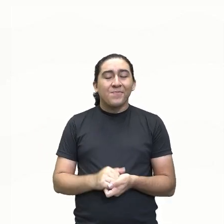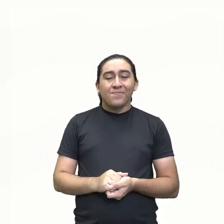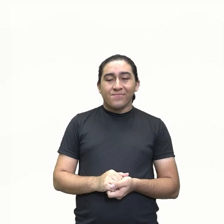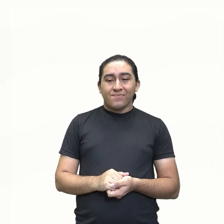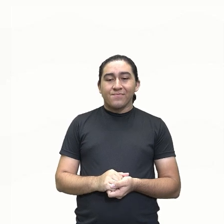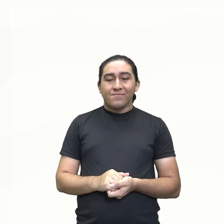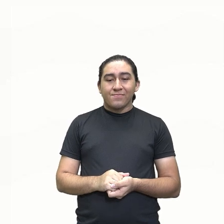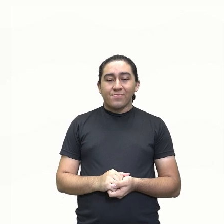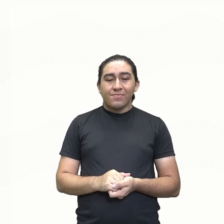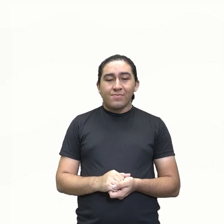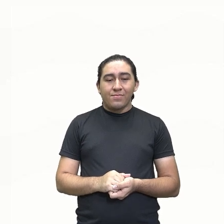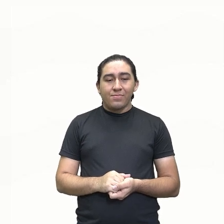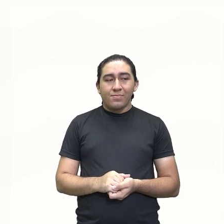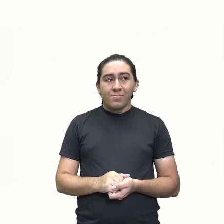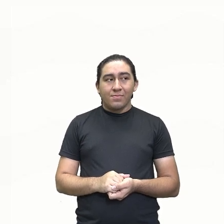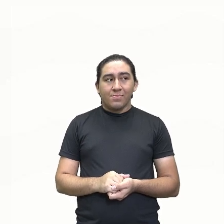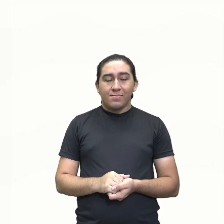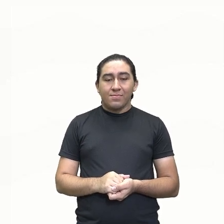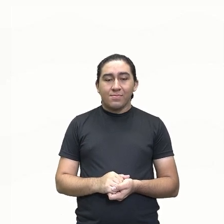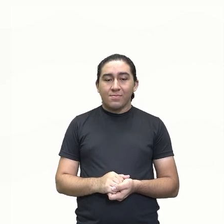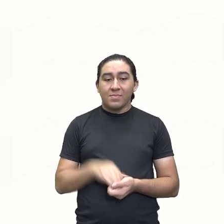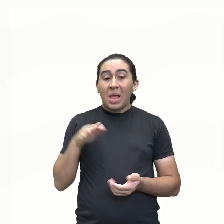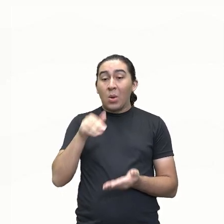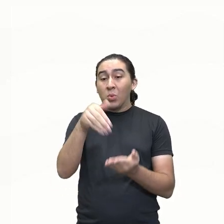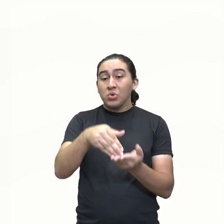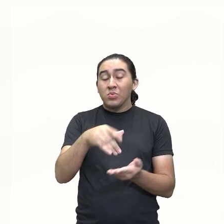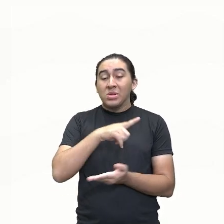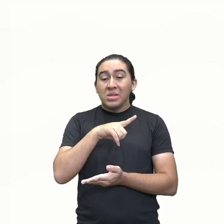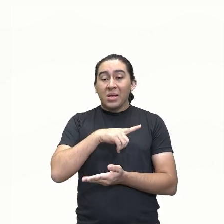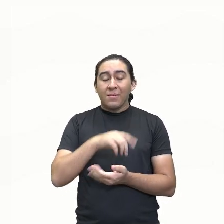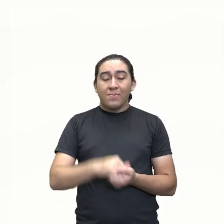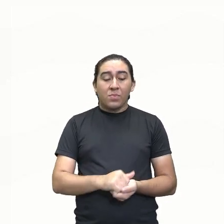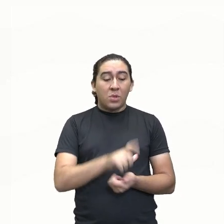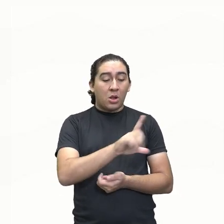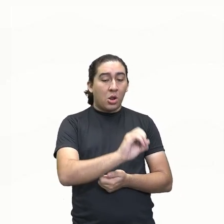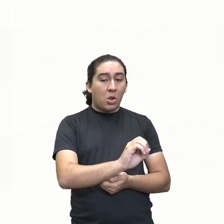certo? E a última, nós temos aqui o log de